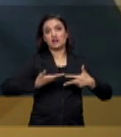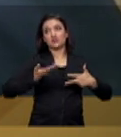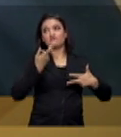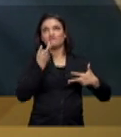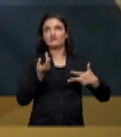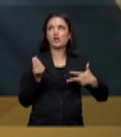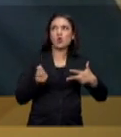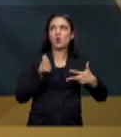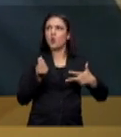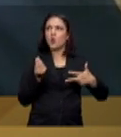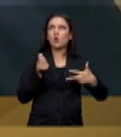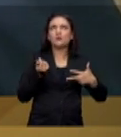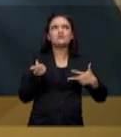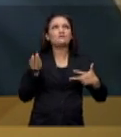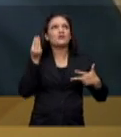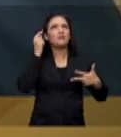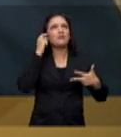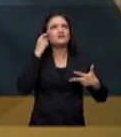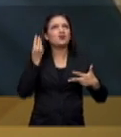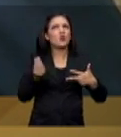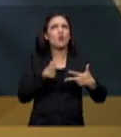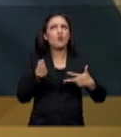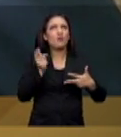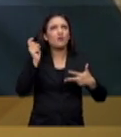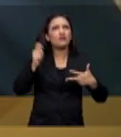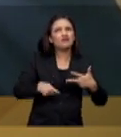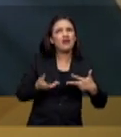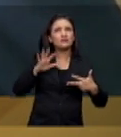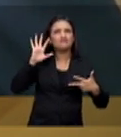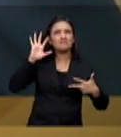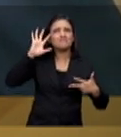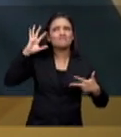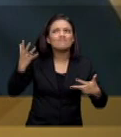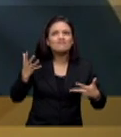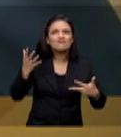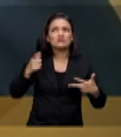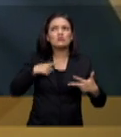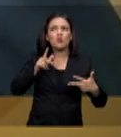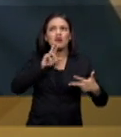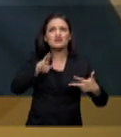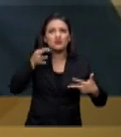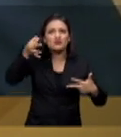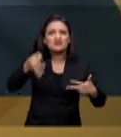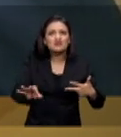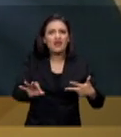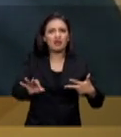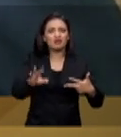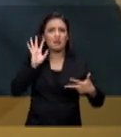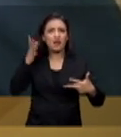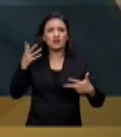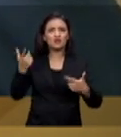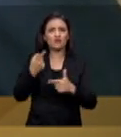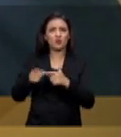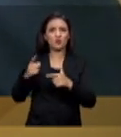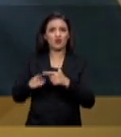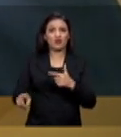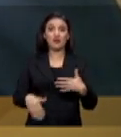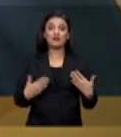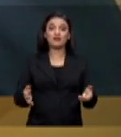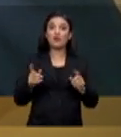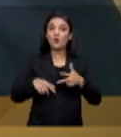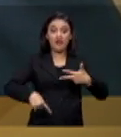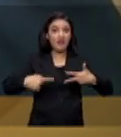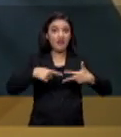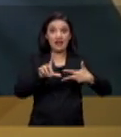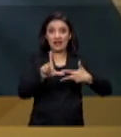posso, nas minhas atribuições, responder adequadamente a este problema. E isso são juízos próprios